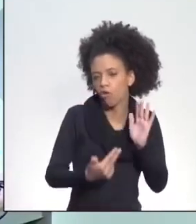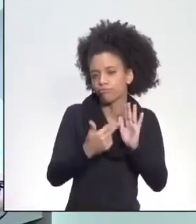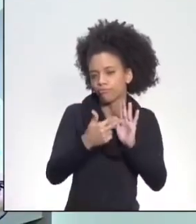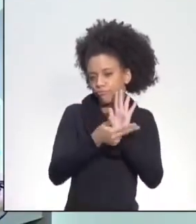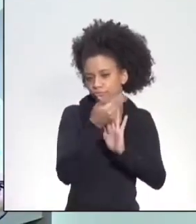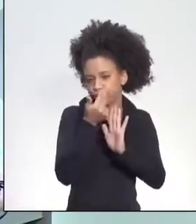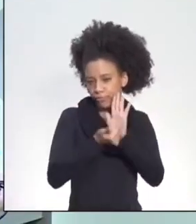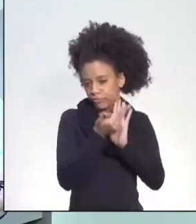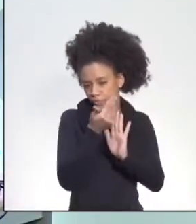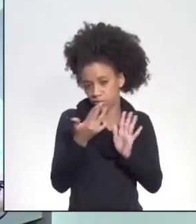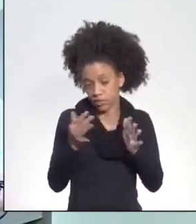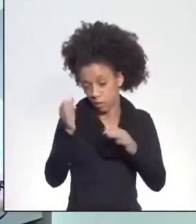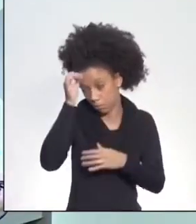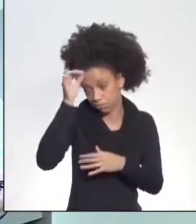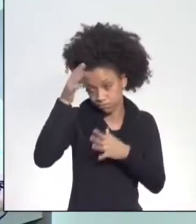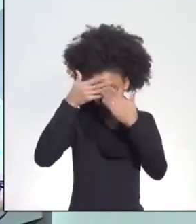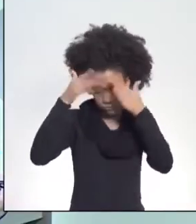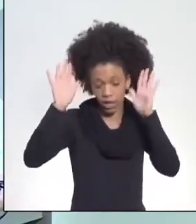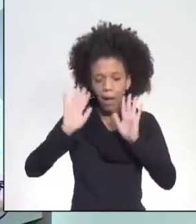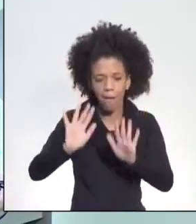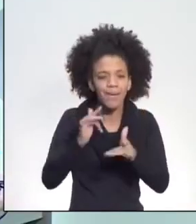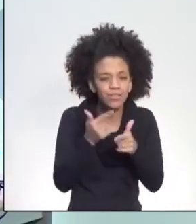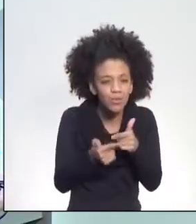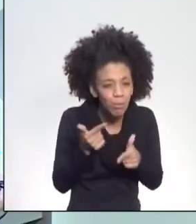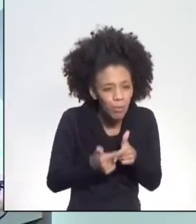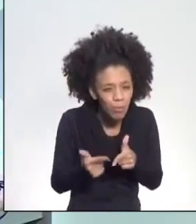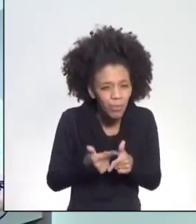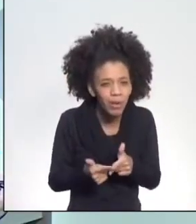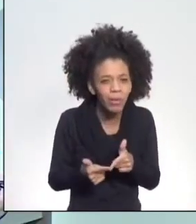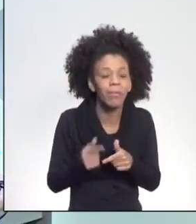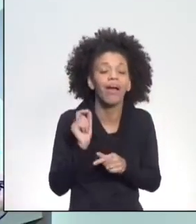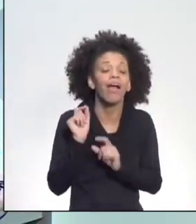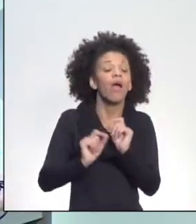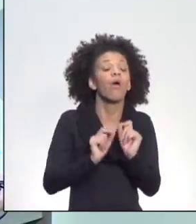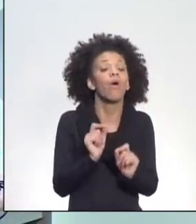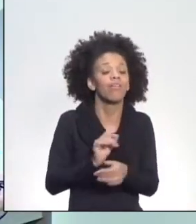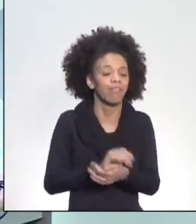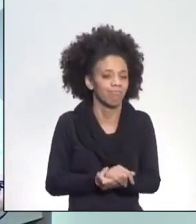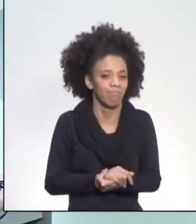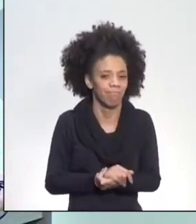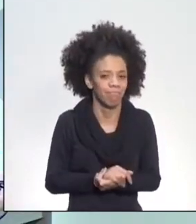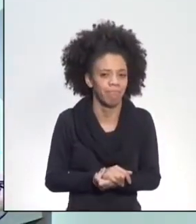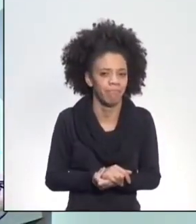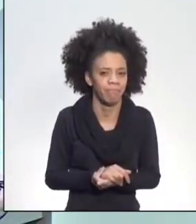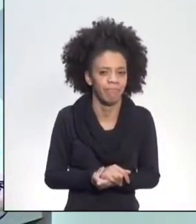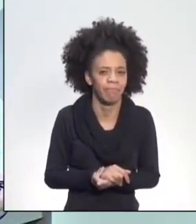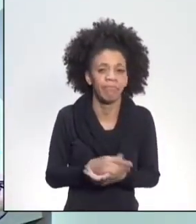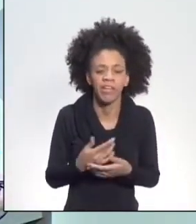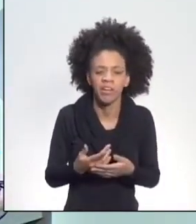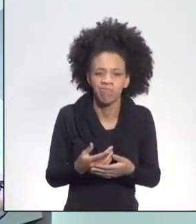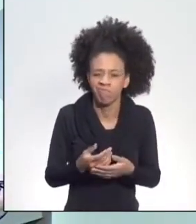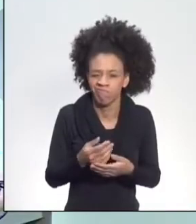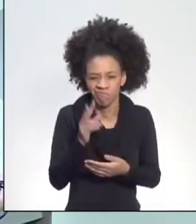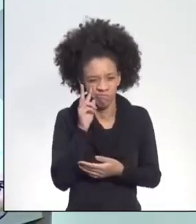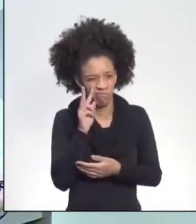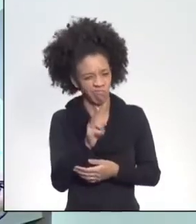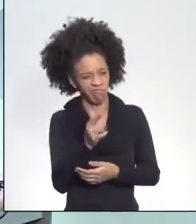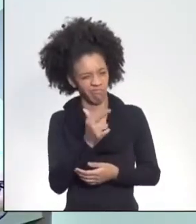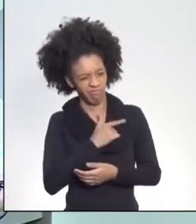a sua imaginação criar. Só que o grande problema da pichação é a questão da estética da